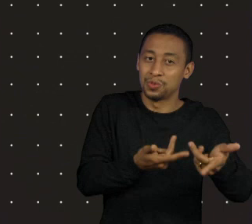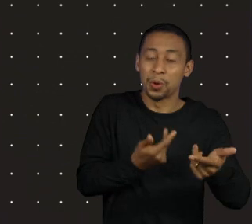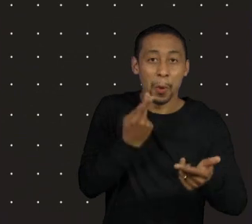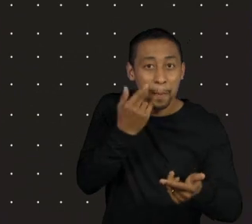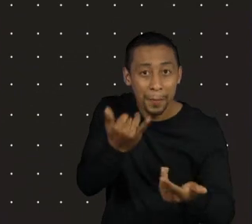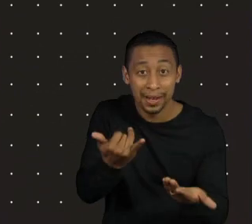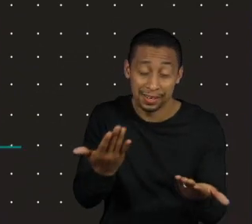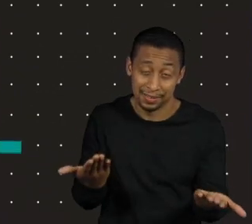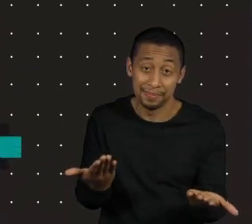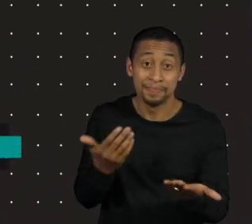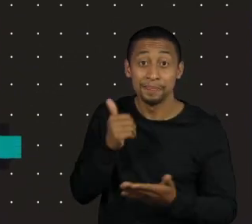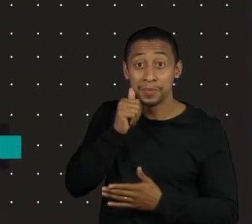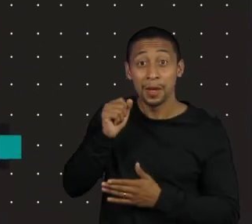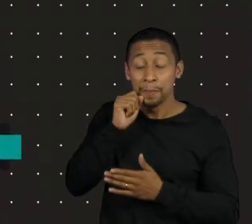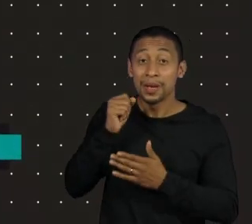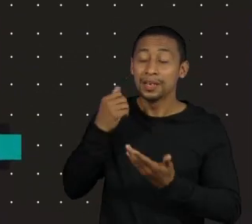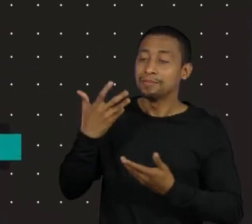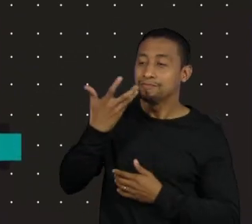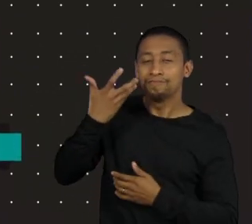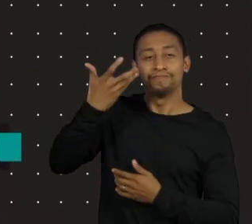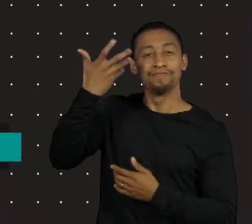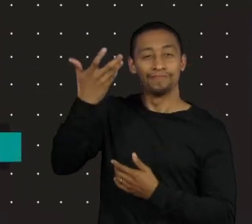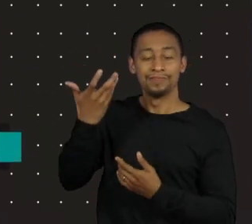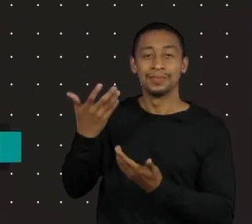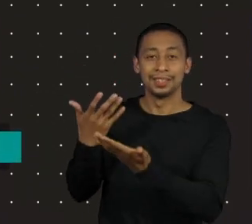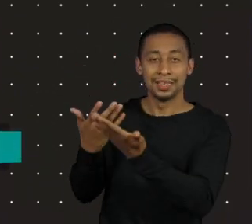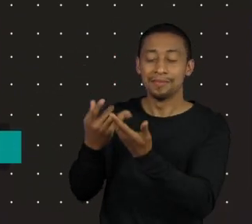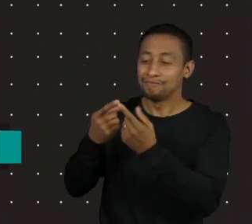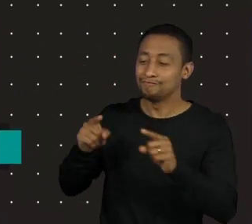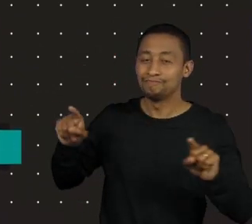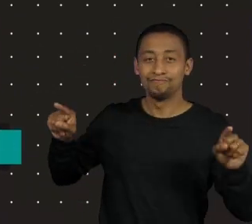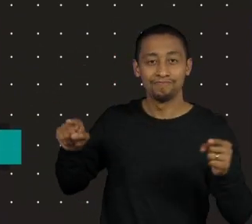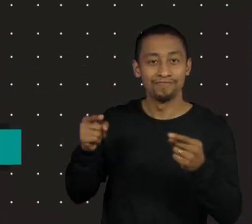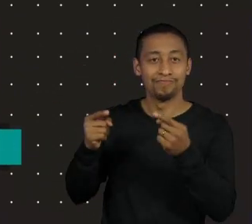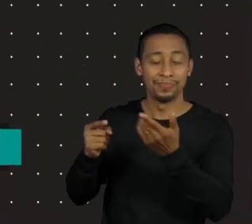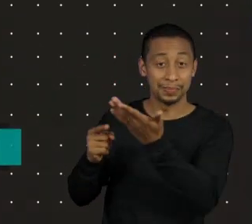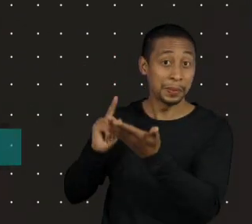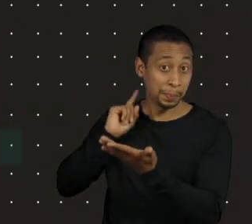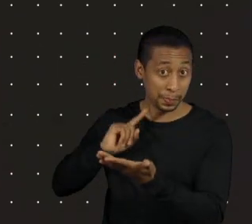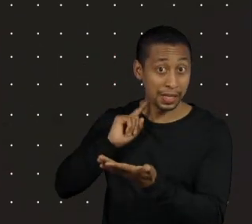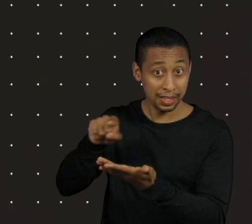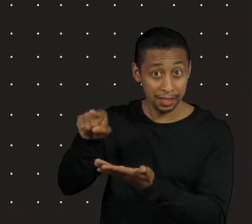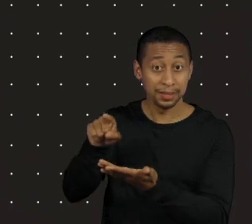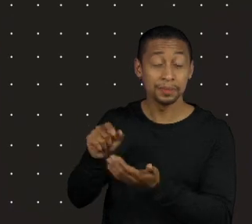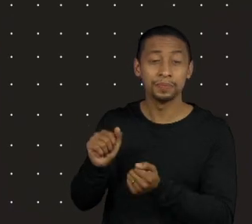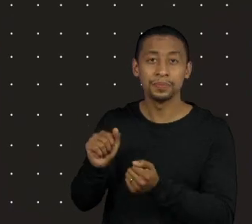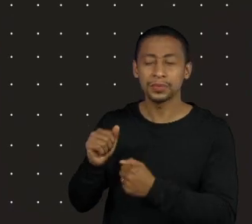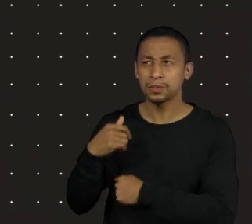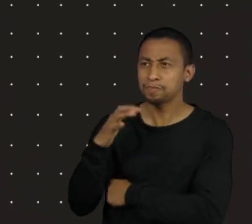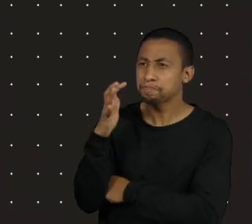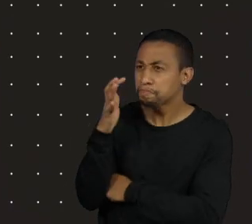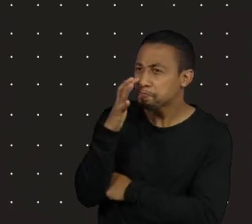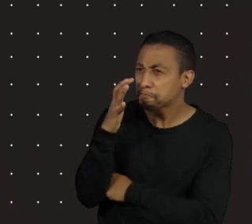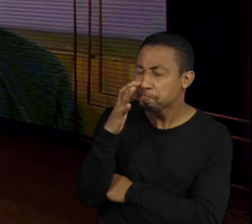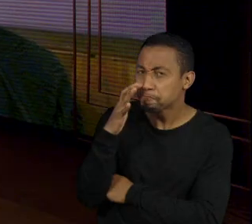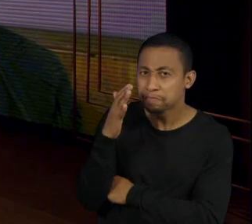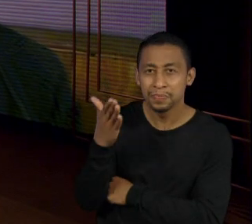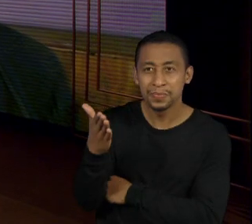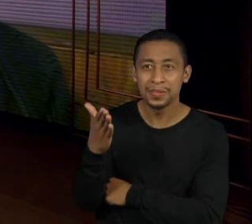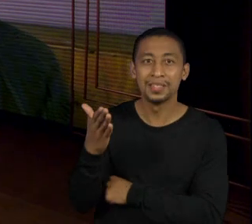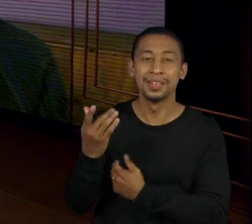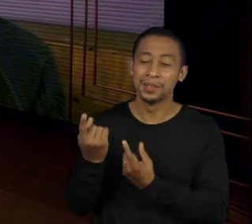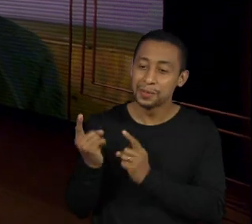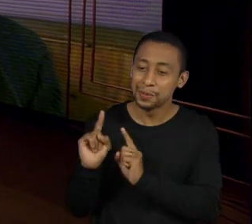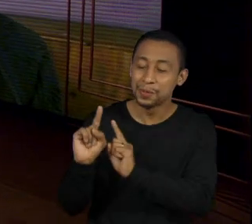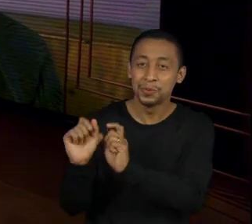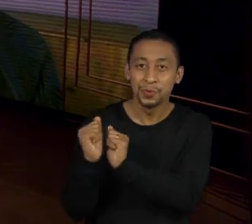lírica, ela cantava no Coral Lírico de Minas Gerais, e uma das coisas que mais me impressionava era acompanhá-la